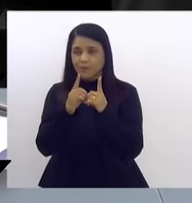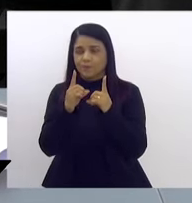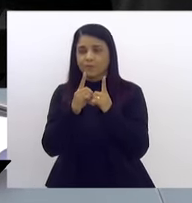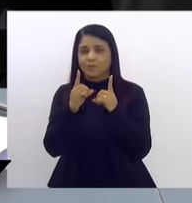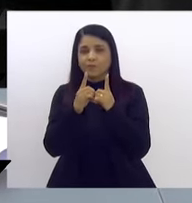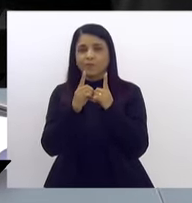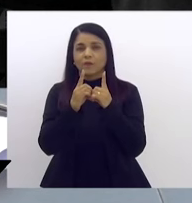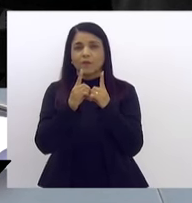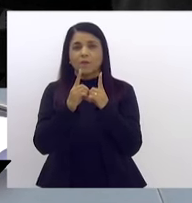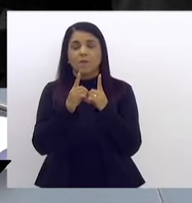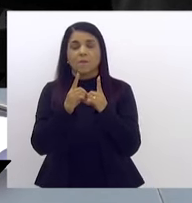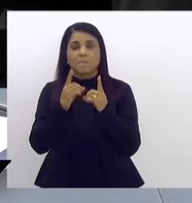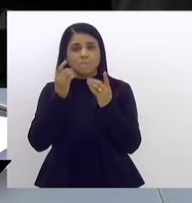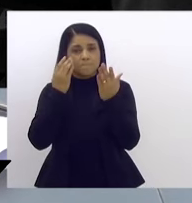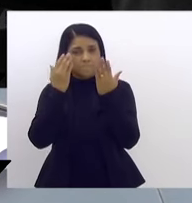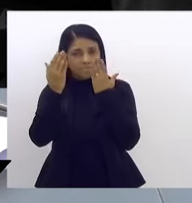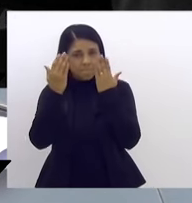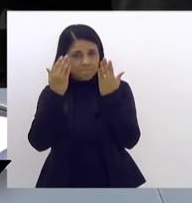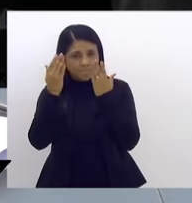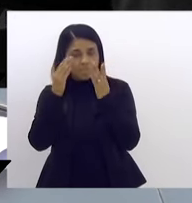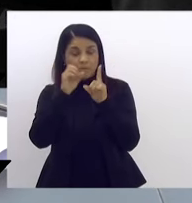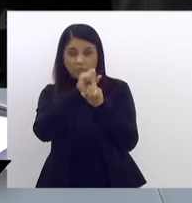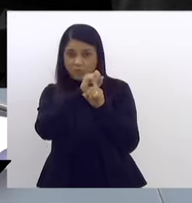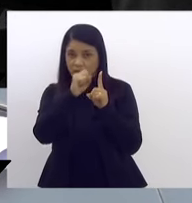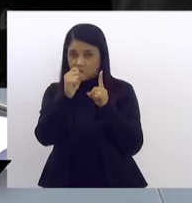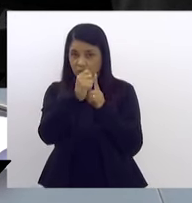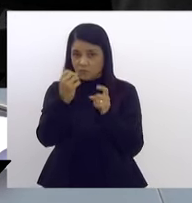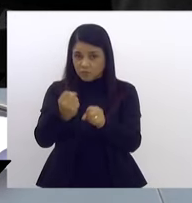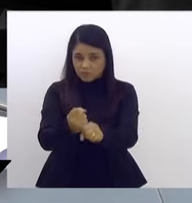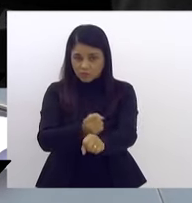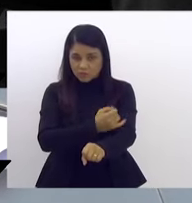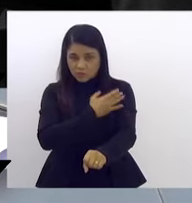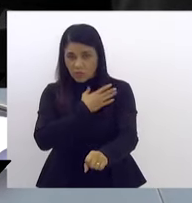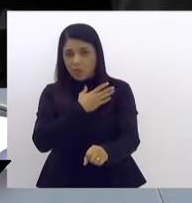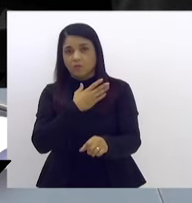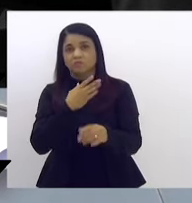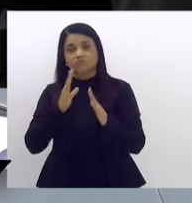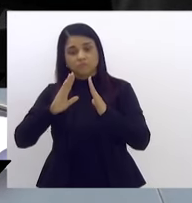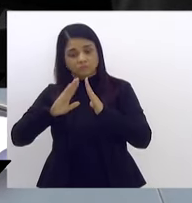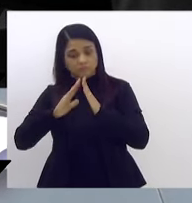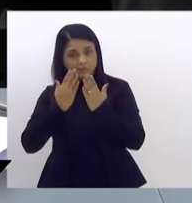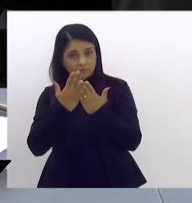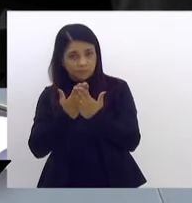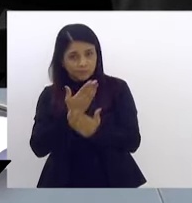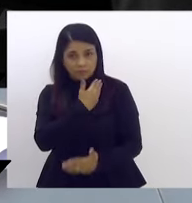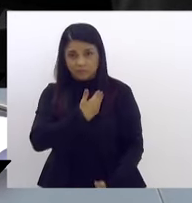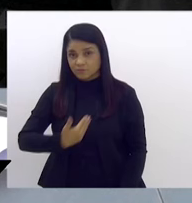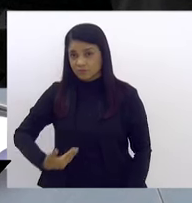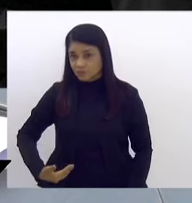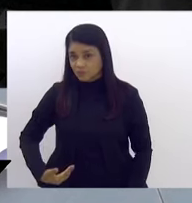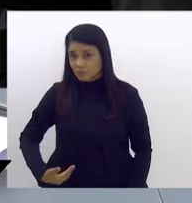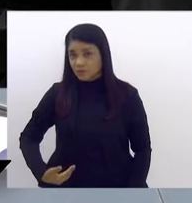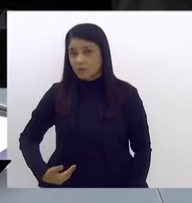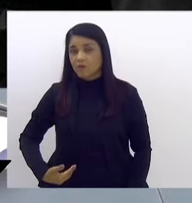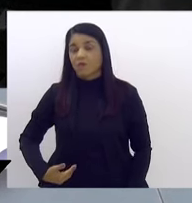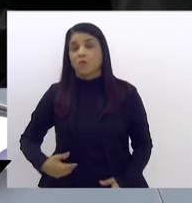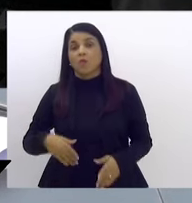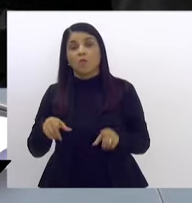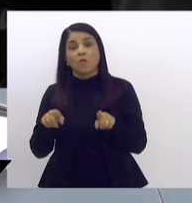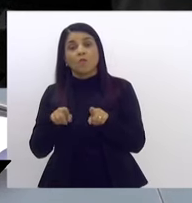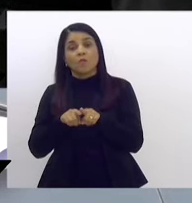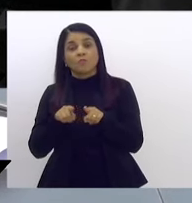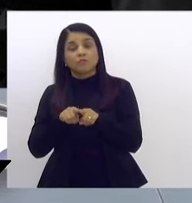sócio psicos socioemocional na rede de ensino pública tanto pro corpo docente